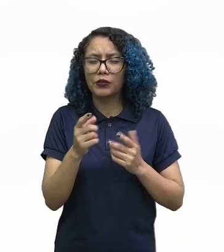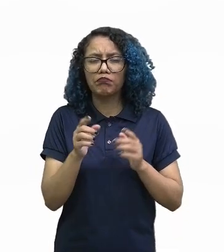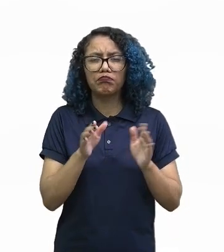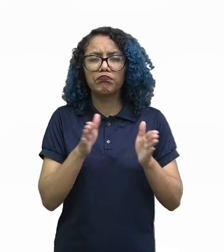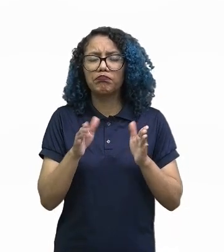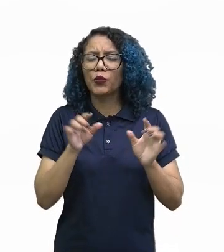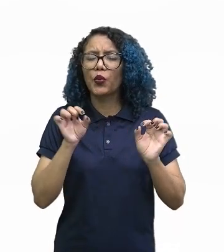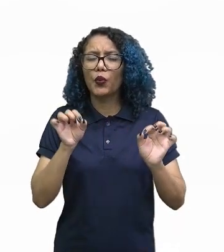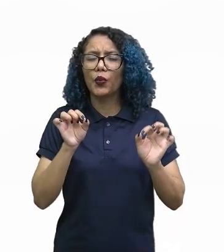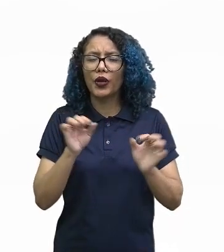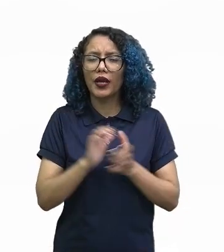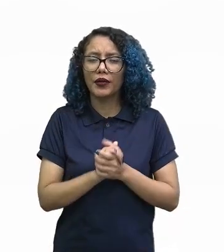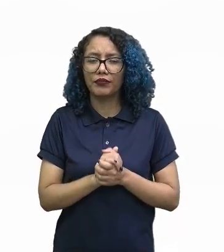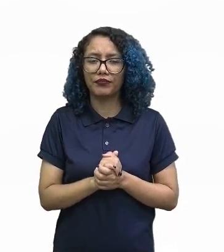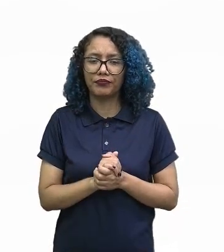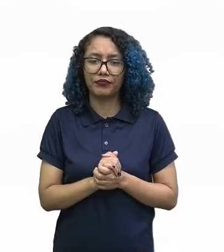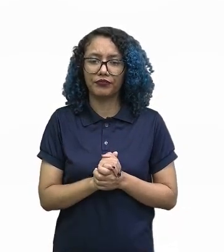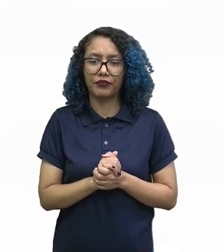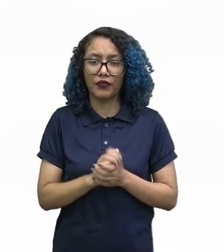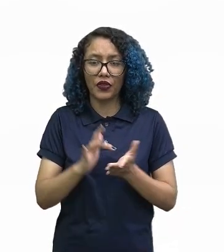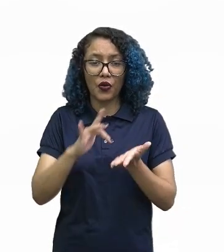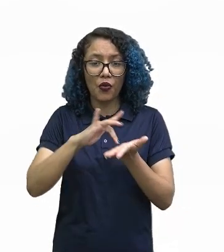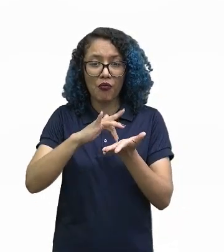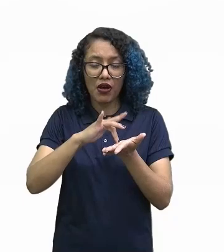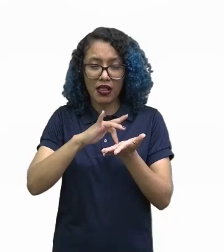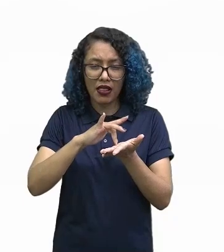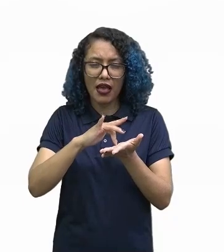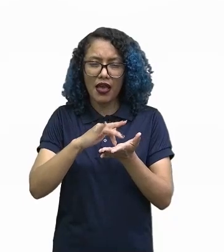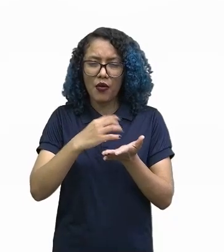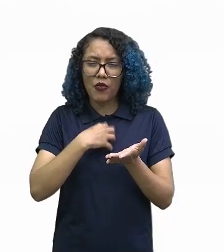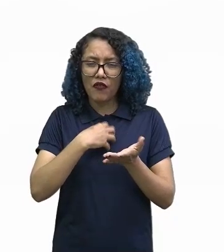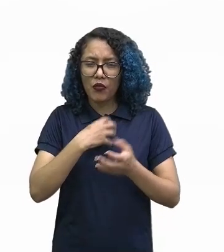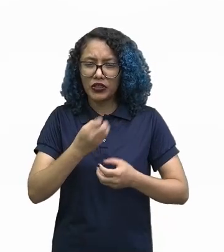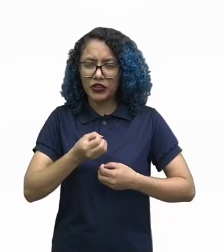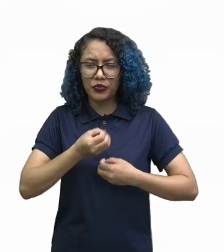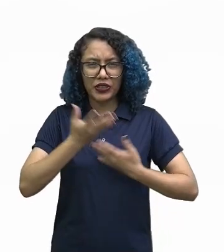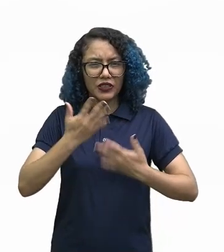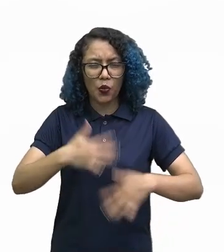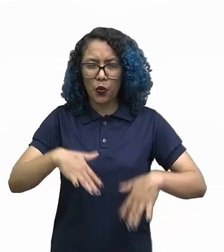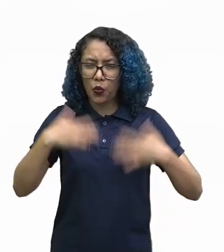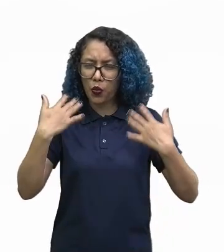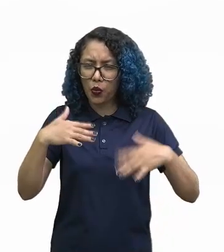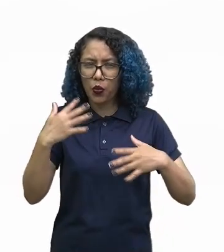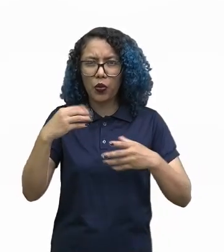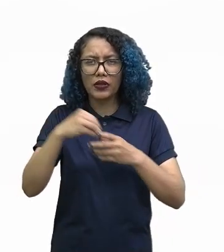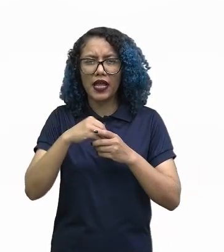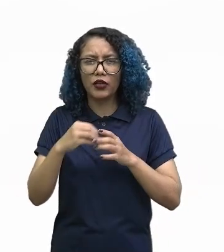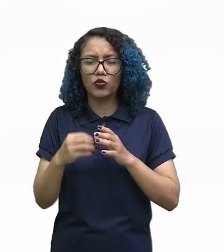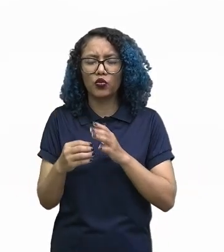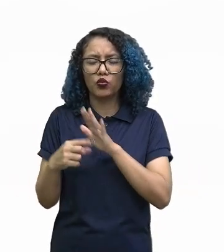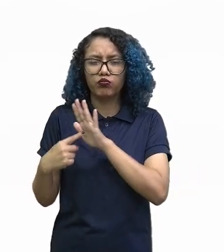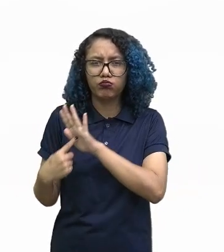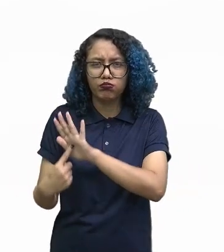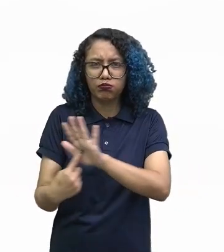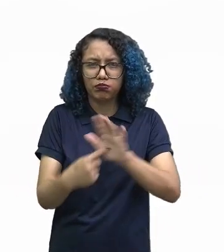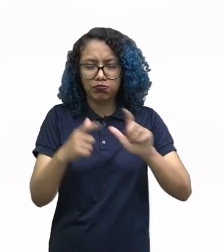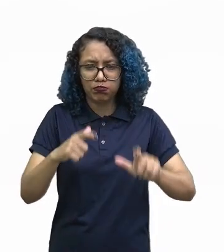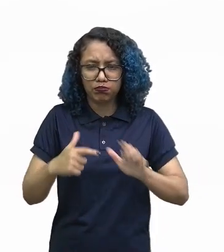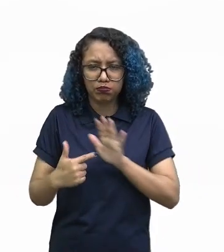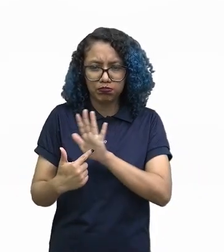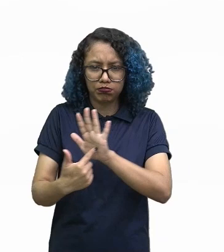período, o balé foi a expressão máxima na dança nos palcos. A dança clássica era pautada